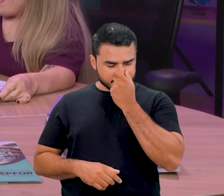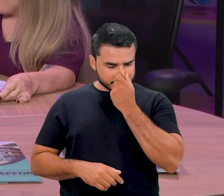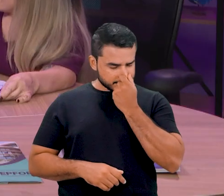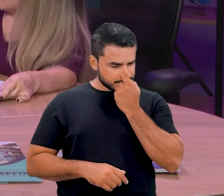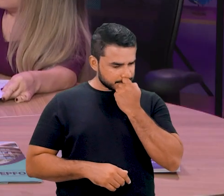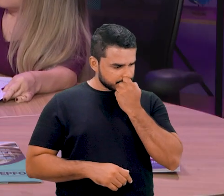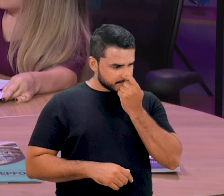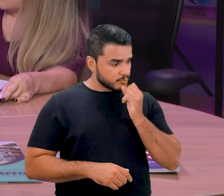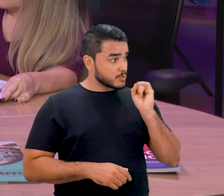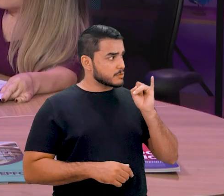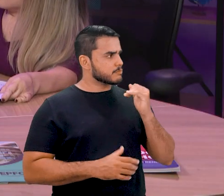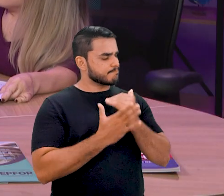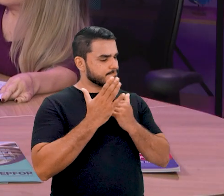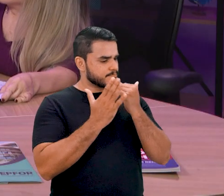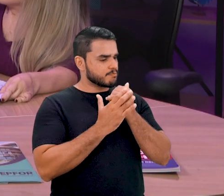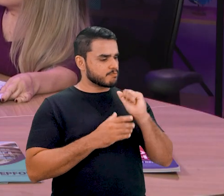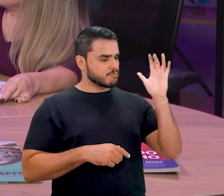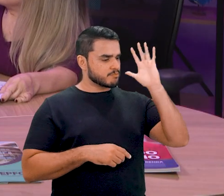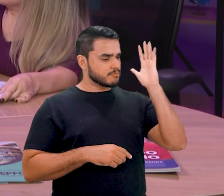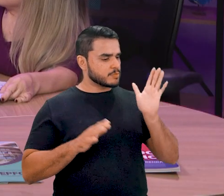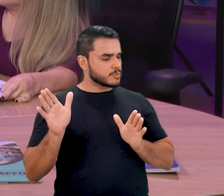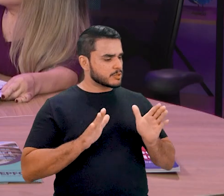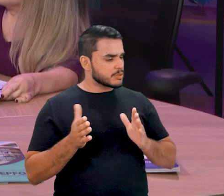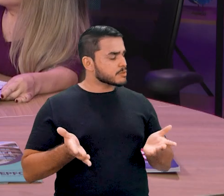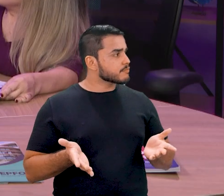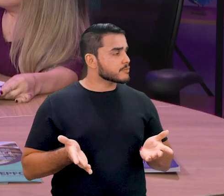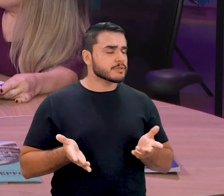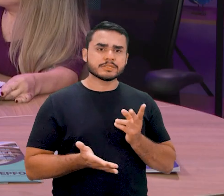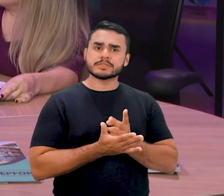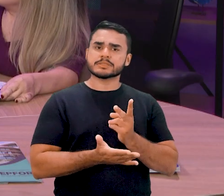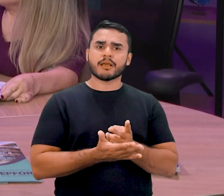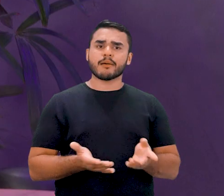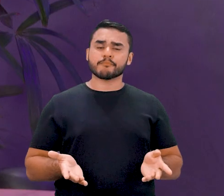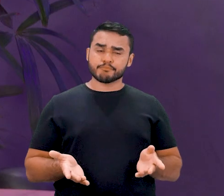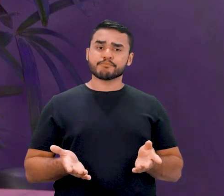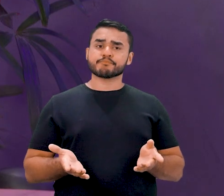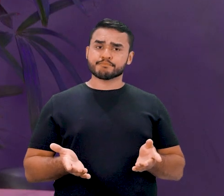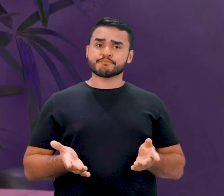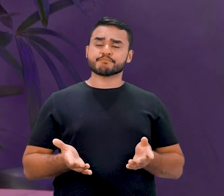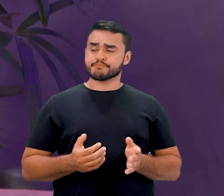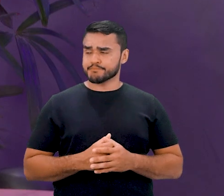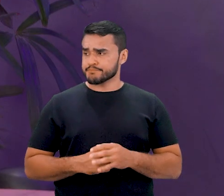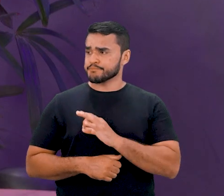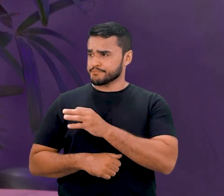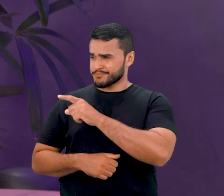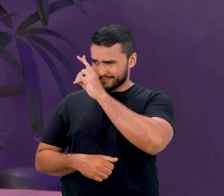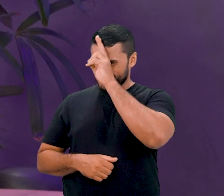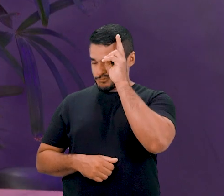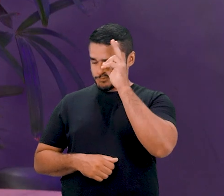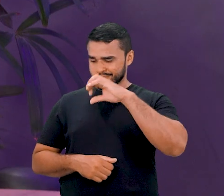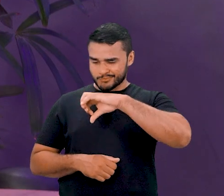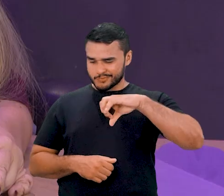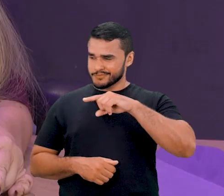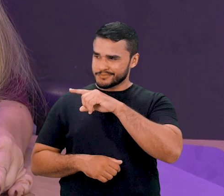pelo contrário, se puderem botar mais caro porque é mais acessível, porque é melhor, eles estão botando. É igual quando a gente fala sobre transporte de aplicativo,